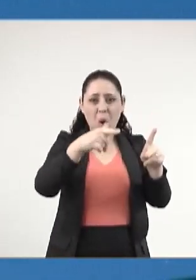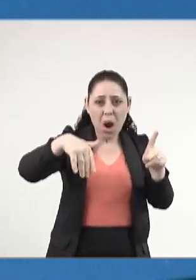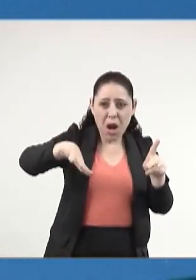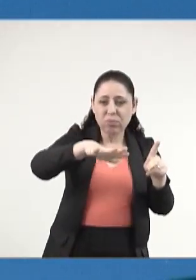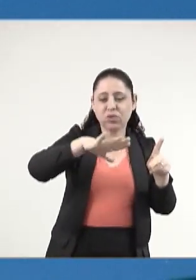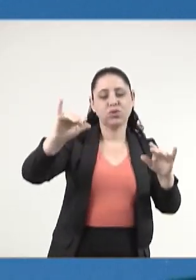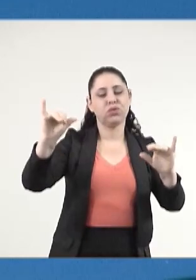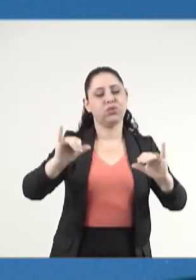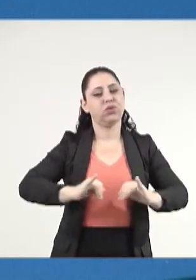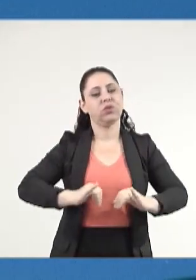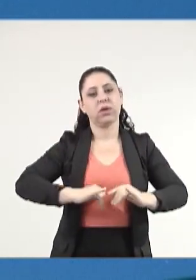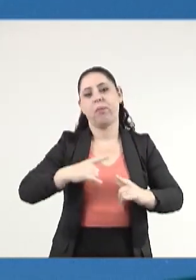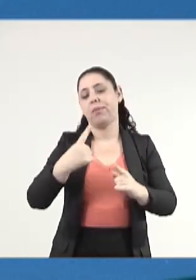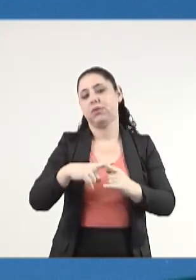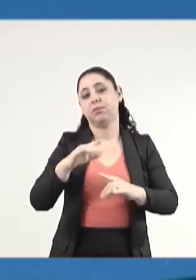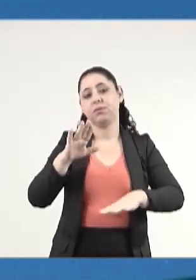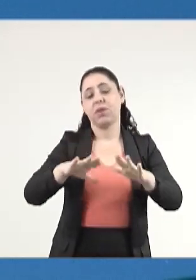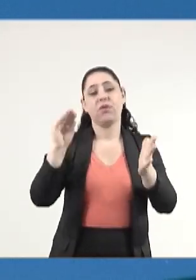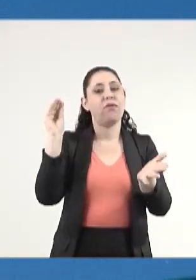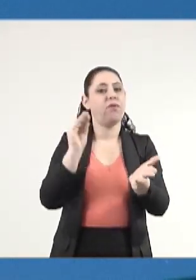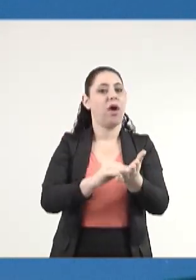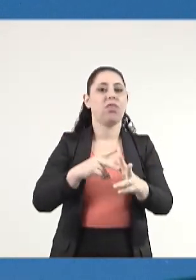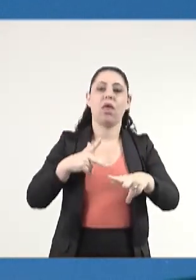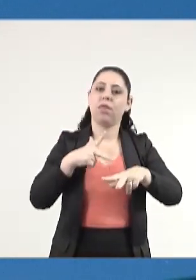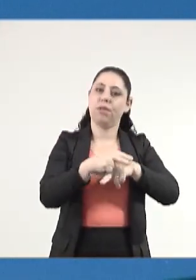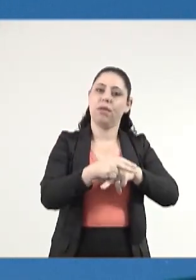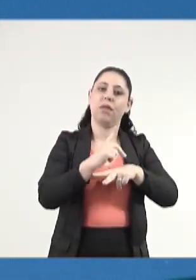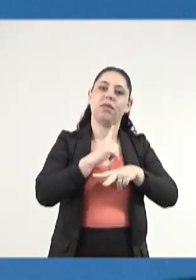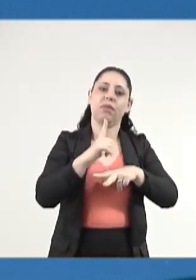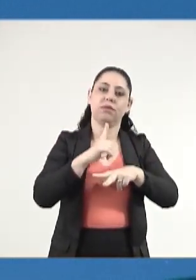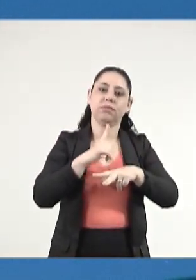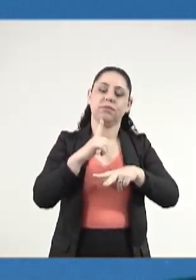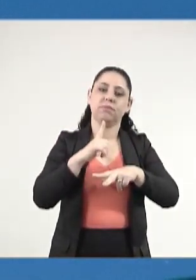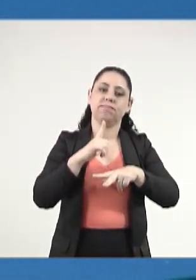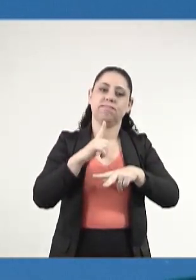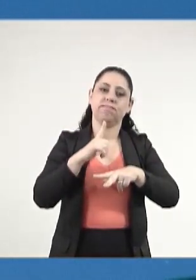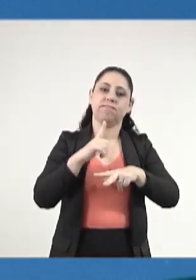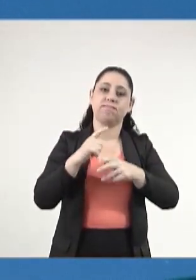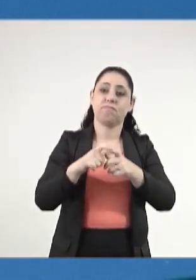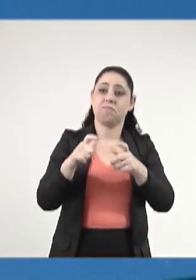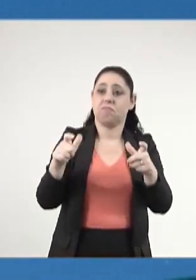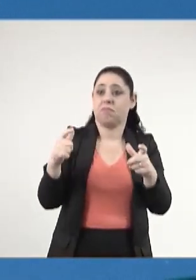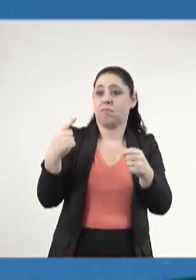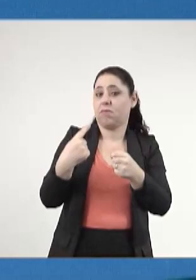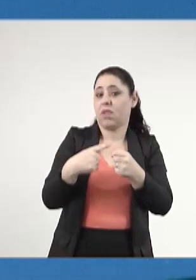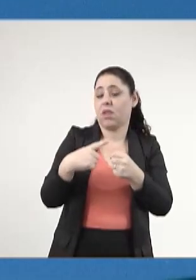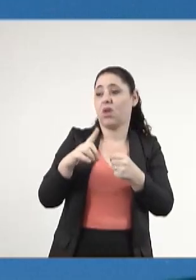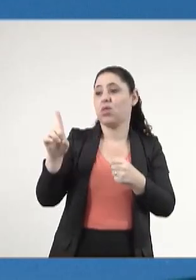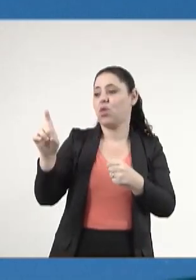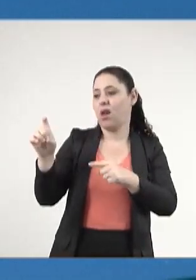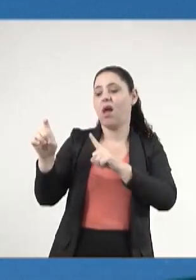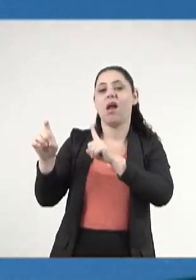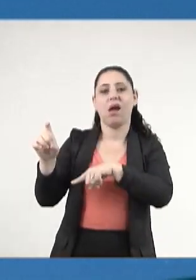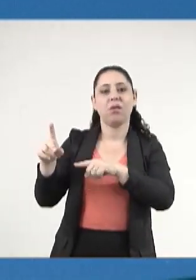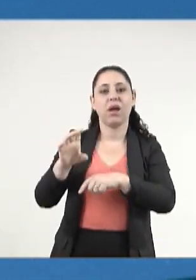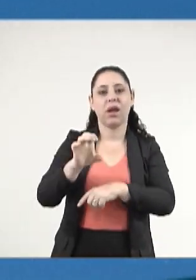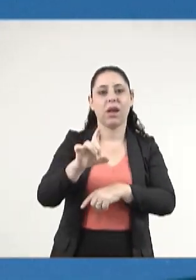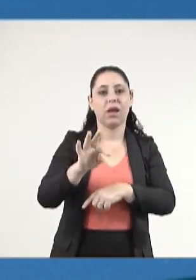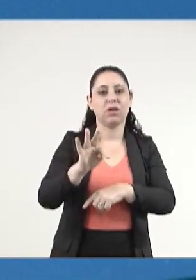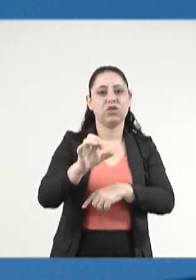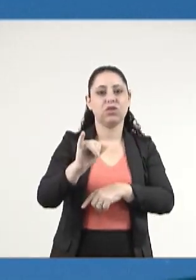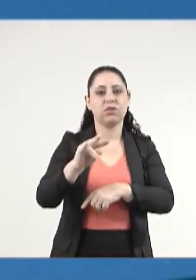tem sofrido muito com a falta dessas cirurgias na maior cidade do interior do estado, dessas cirurgias